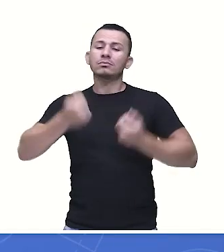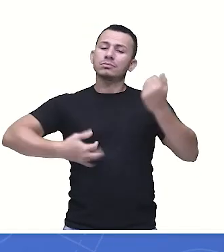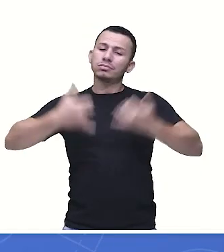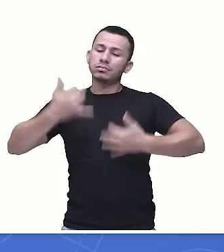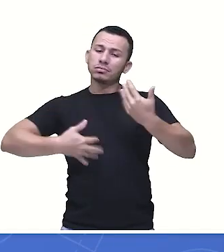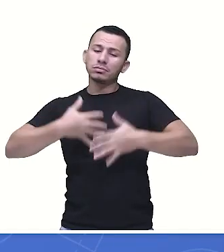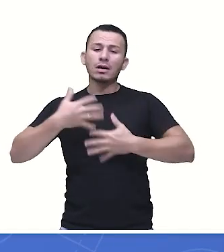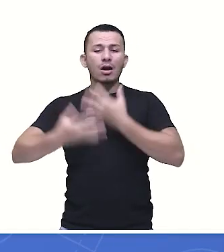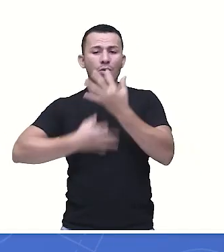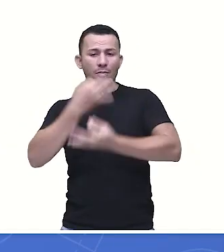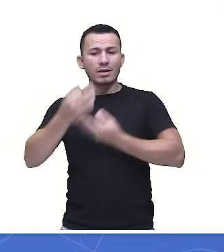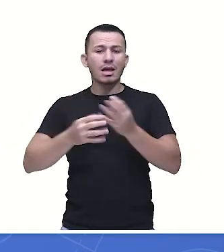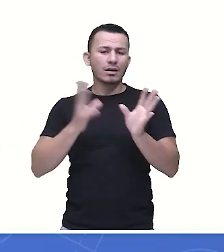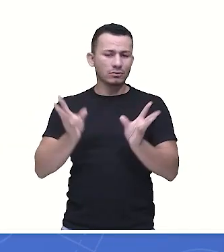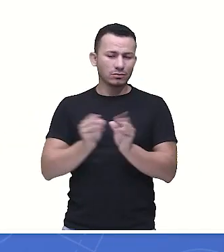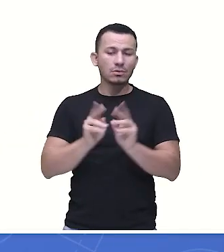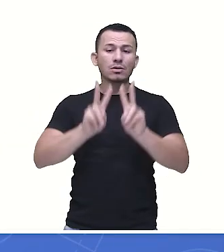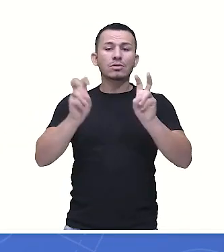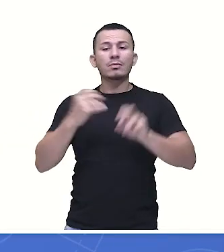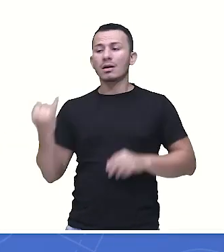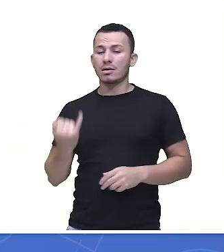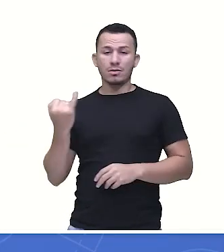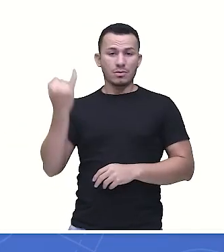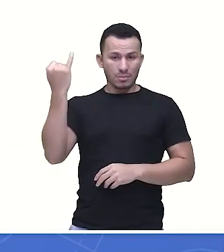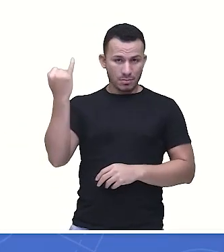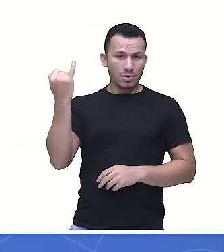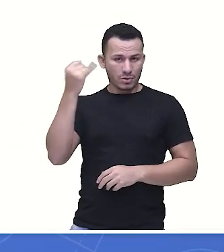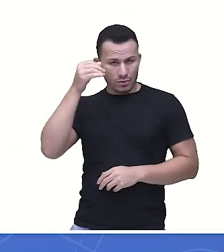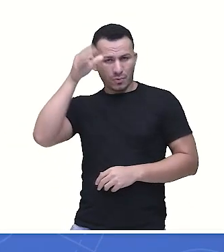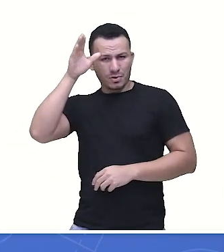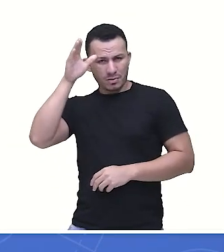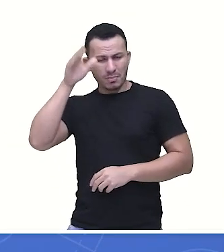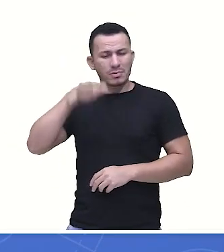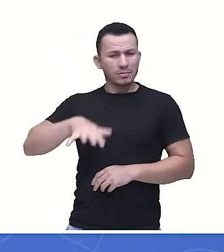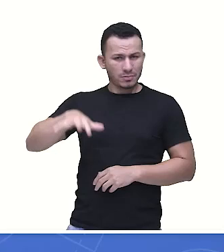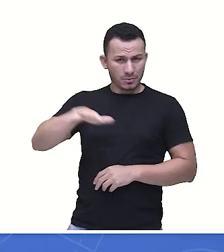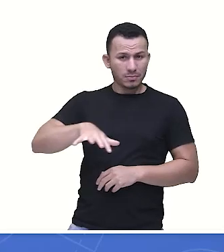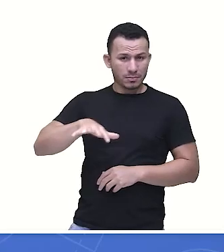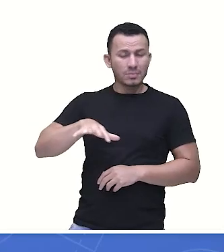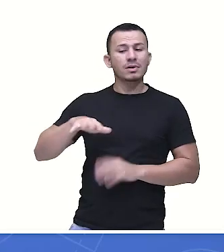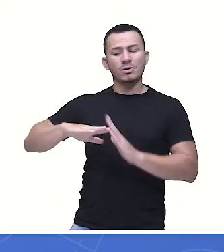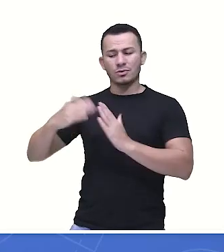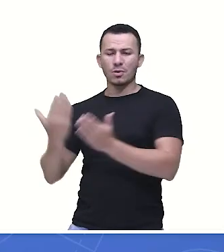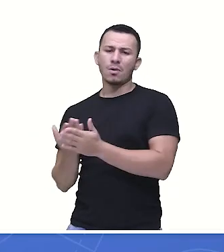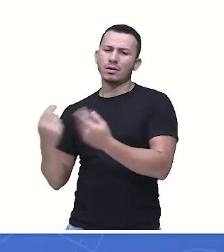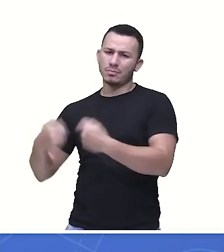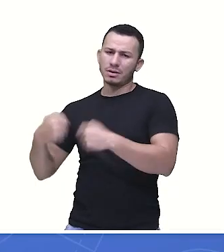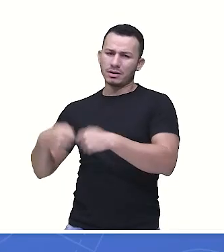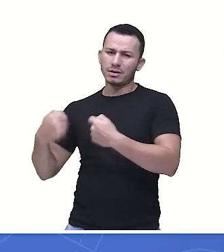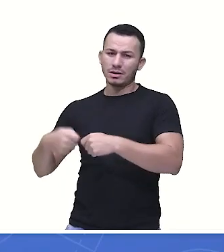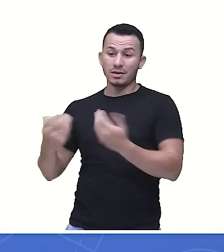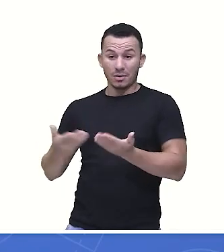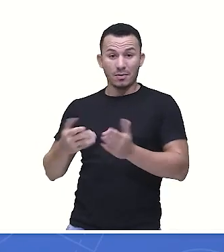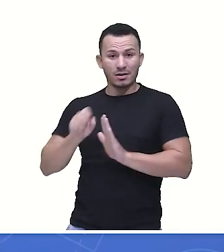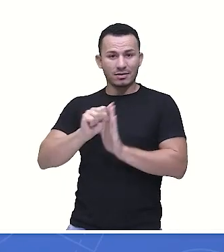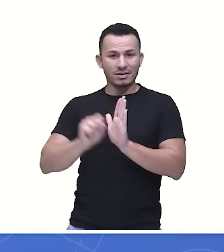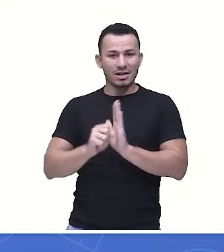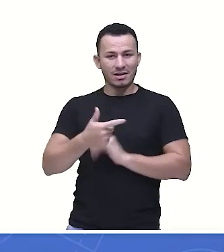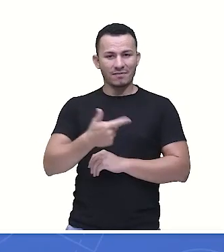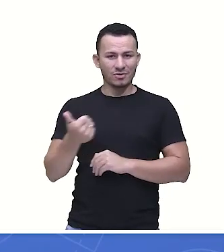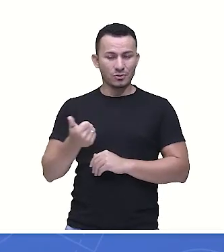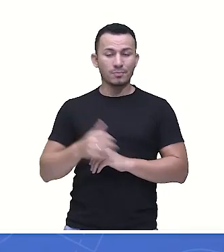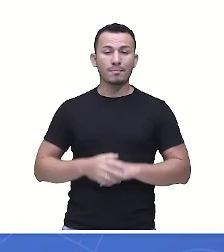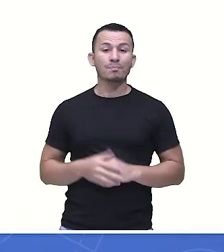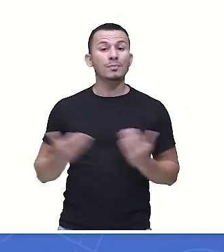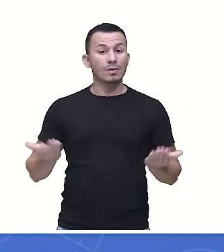um comentário a respeito dessa importante missão que a escola tem agora no século XXI. Então, a escola,